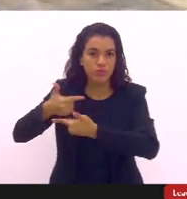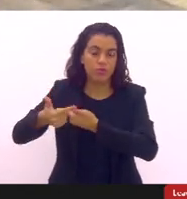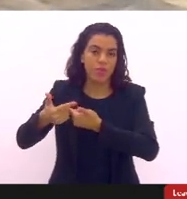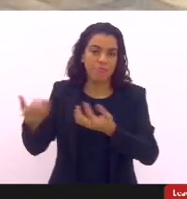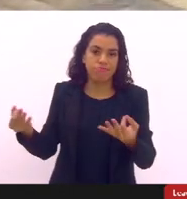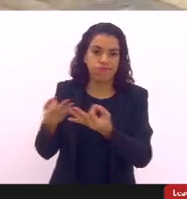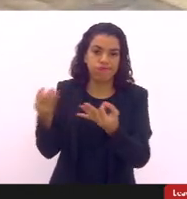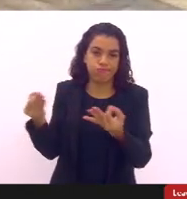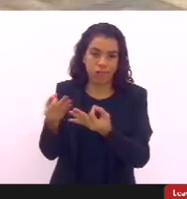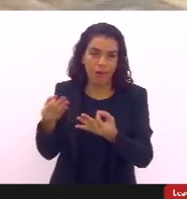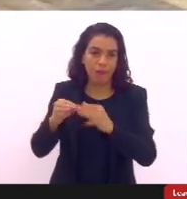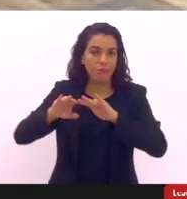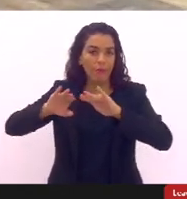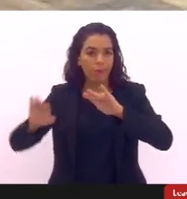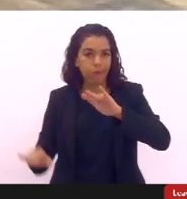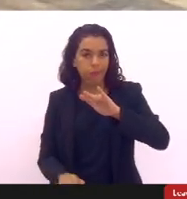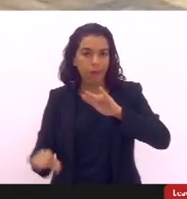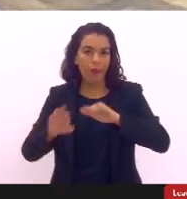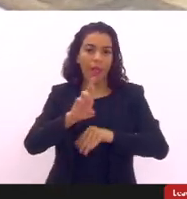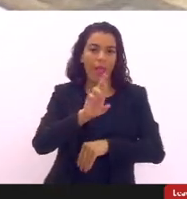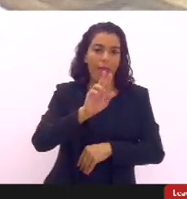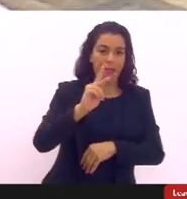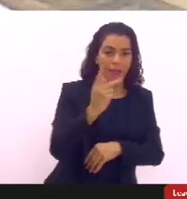Estamos defasados em RH,